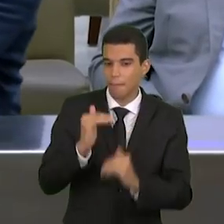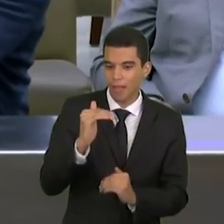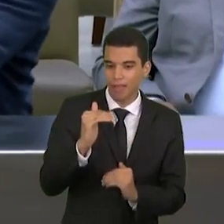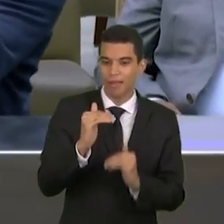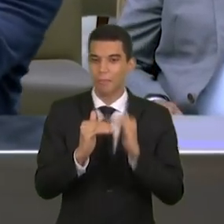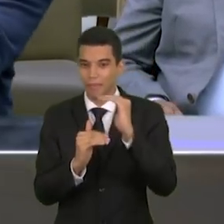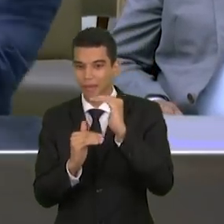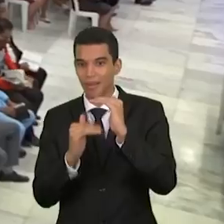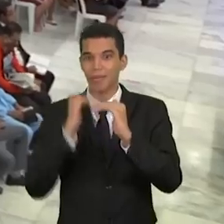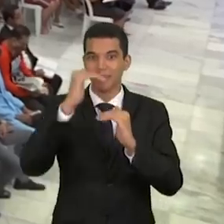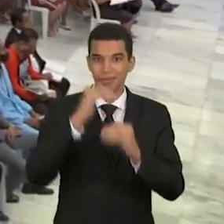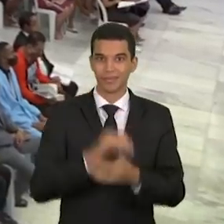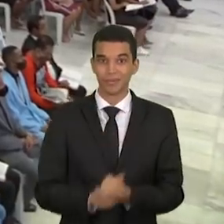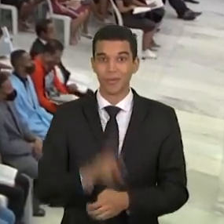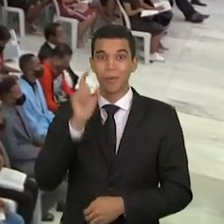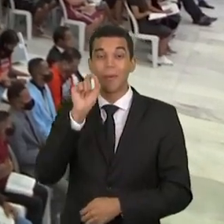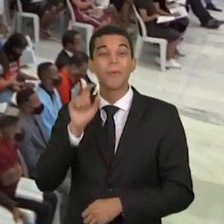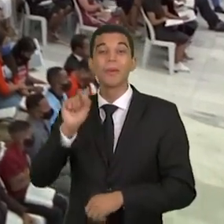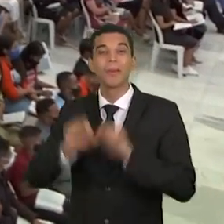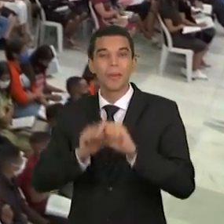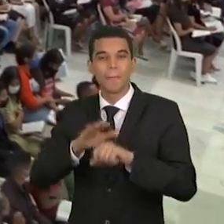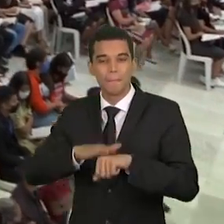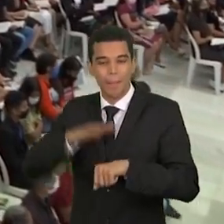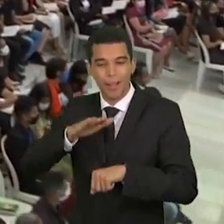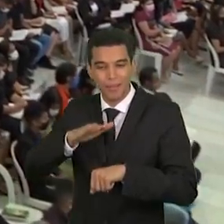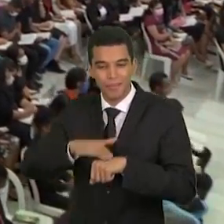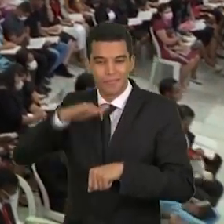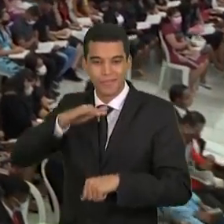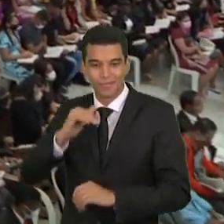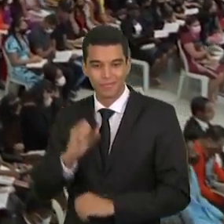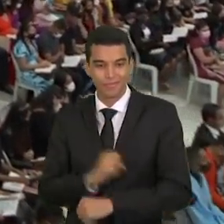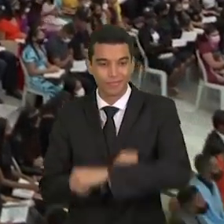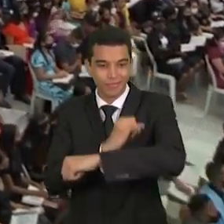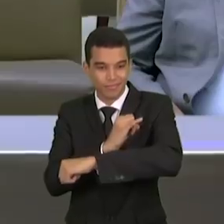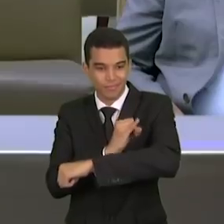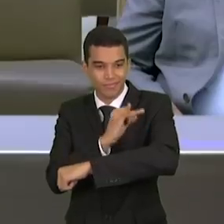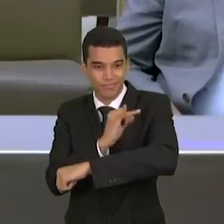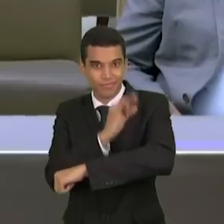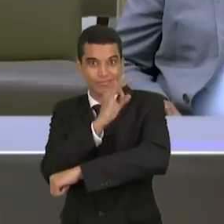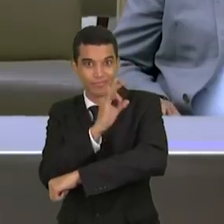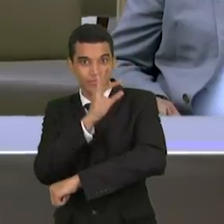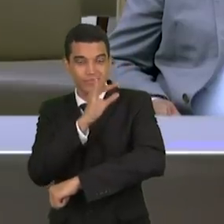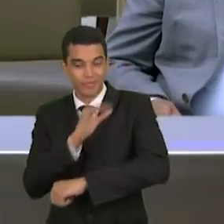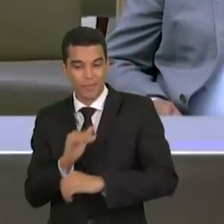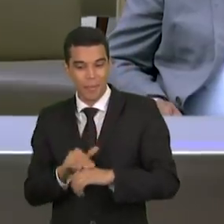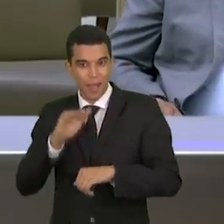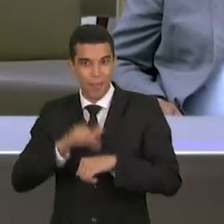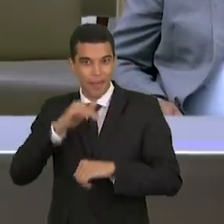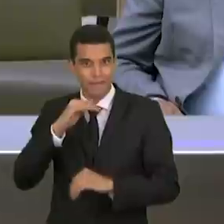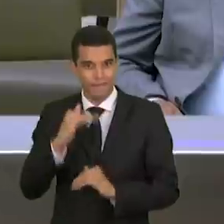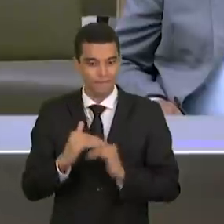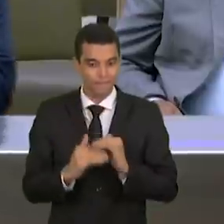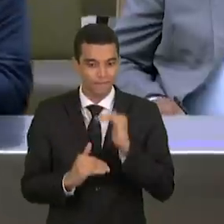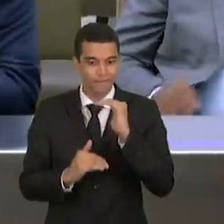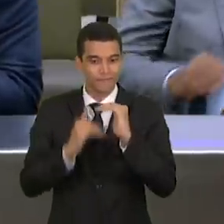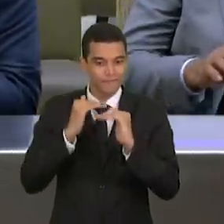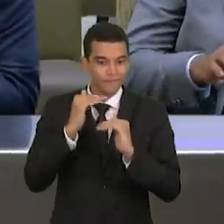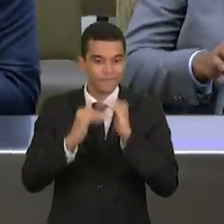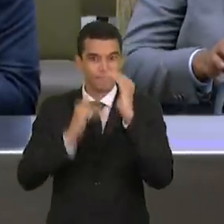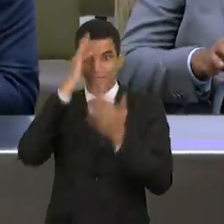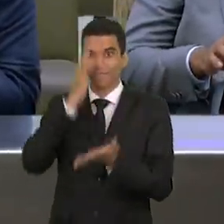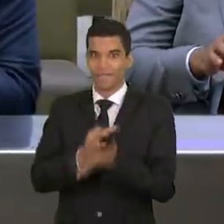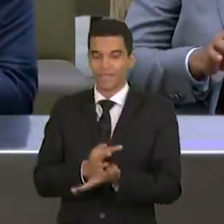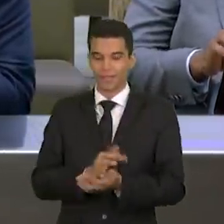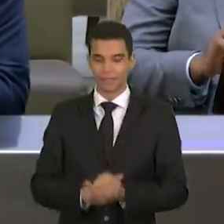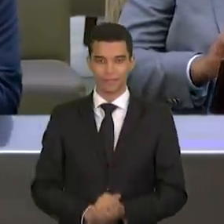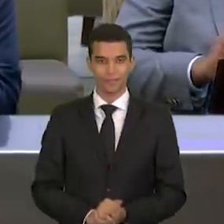e mais. De fé em fé. De fé em fé. Agora venha comigo para a carta de Paulo aos Coríntios, a segunda